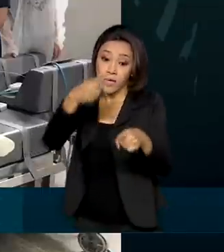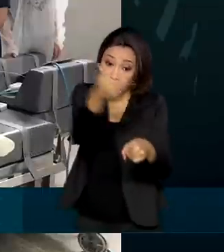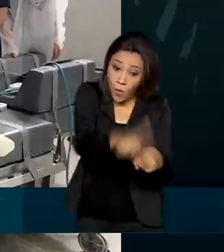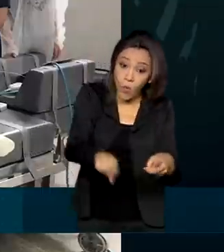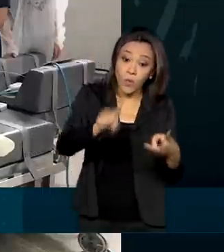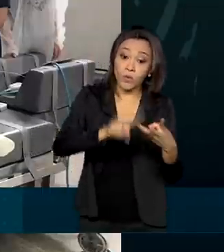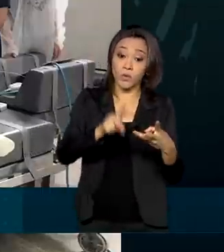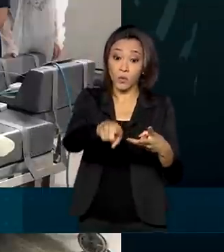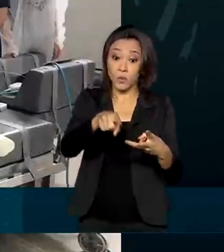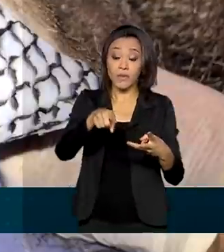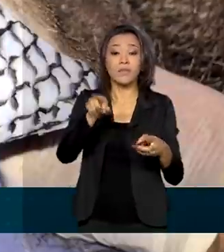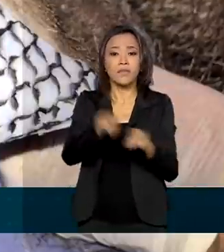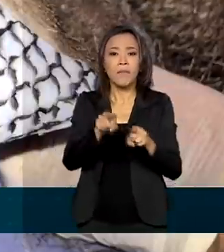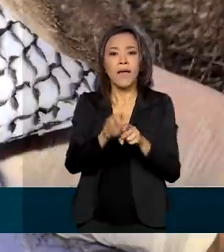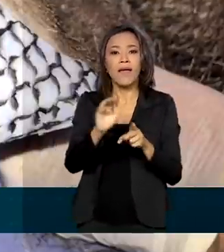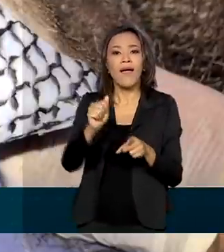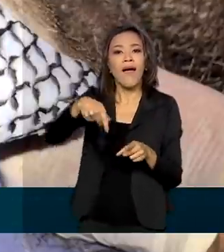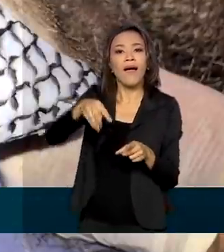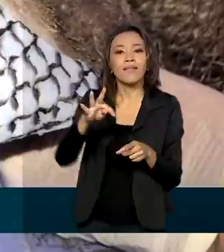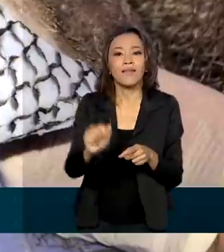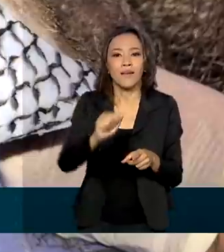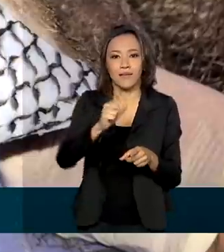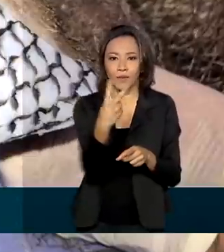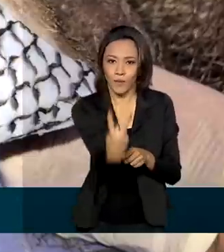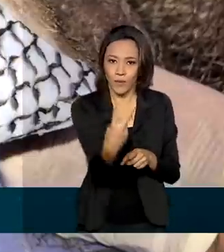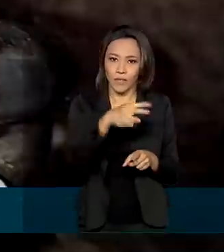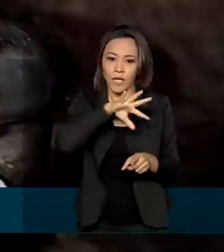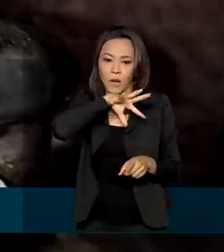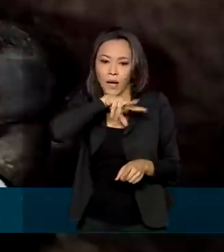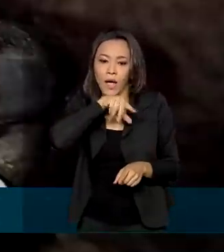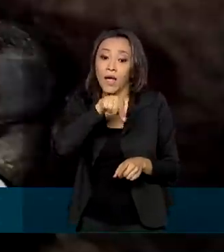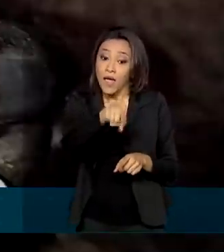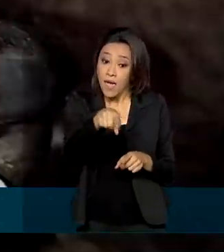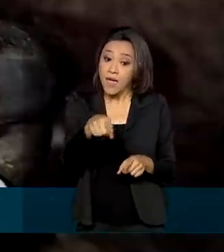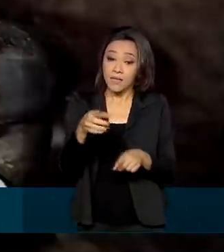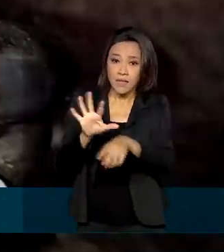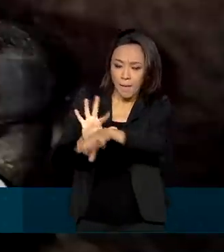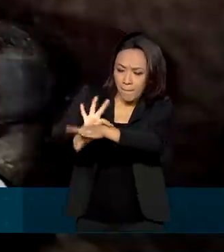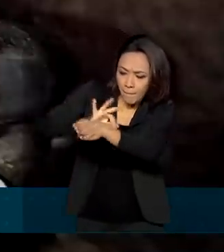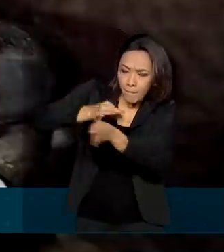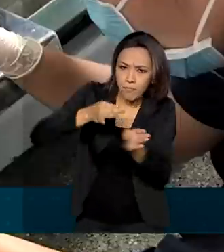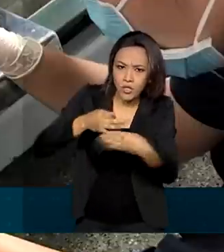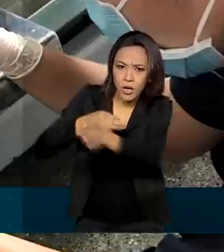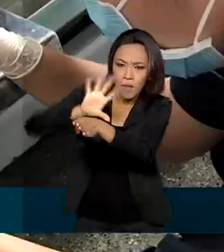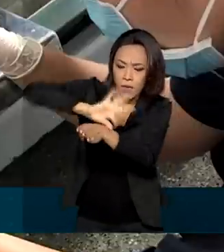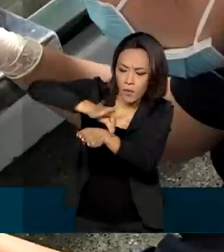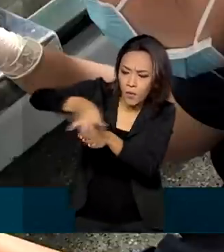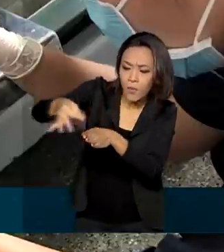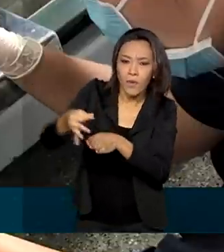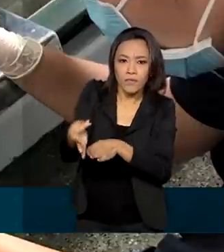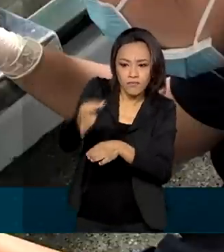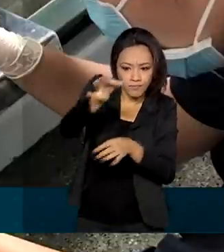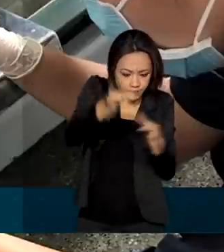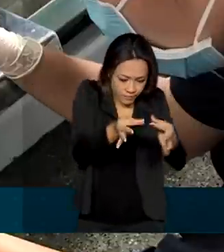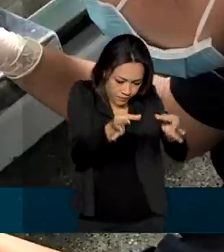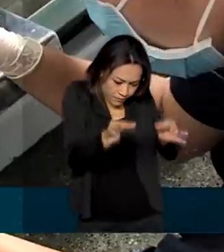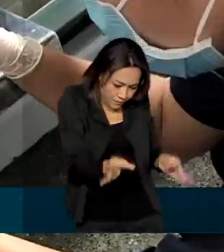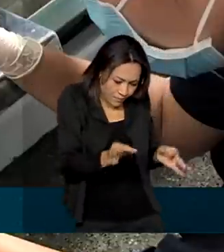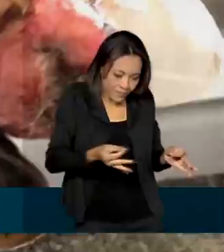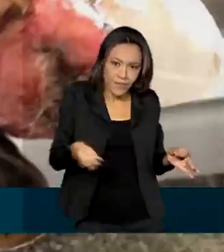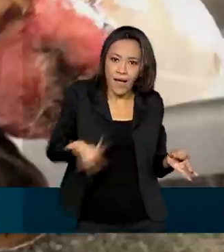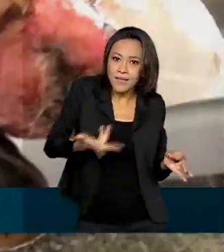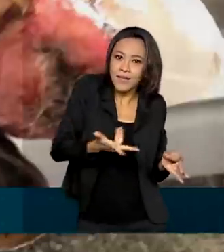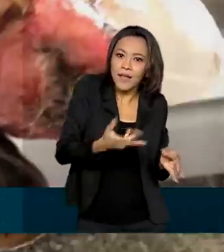em duas antas adultas. Segundo cientistas, a pele de tilápia acelera a recuperação e o tratamento é mais